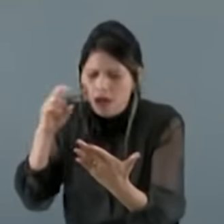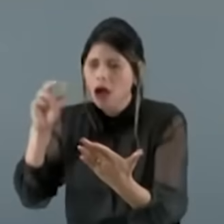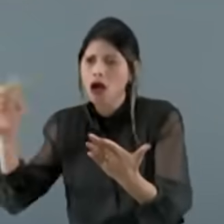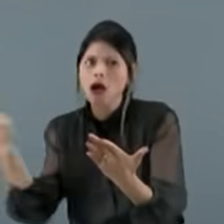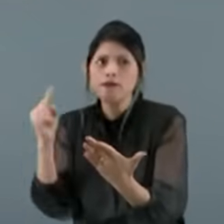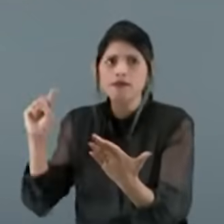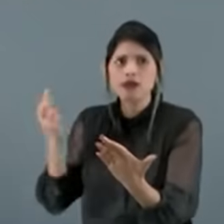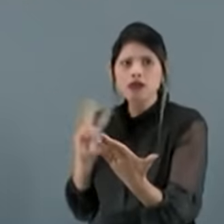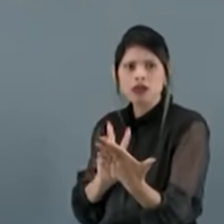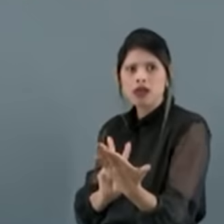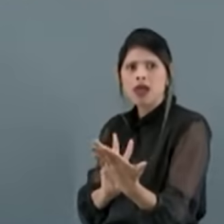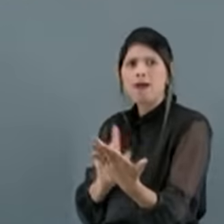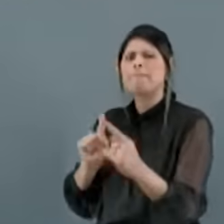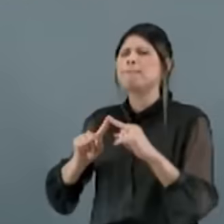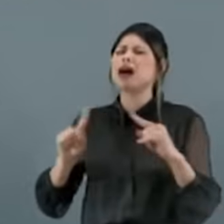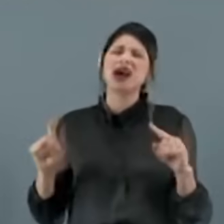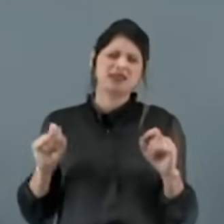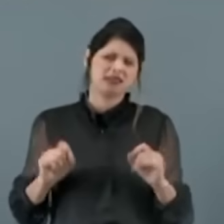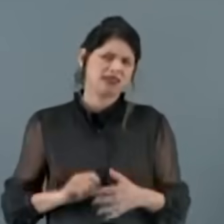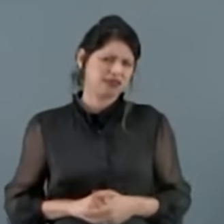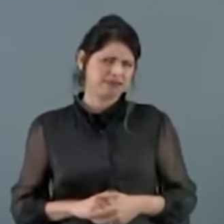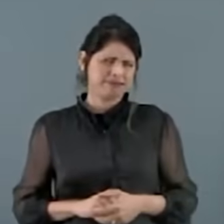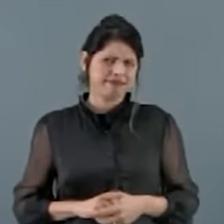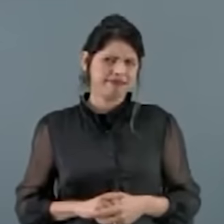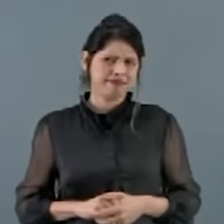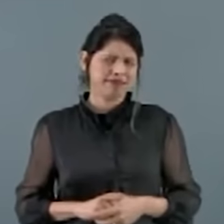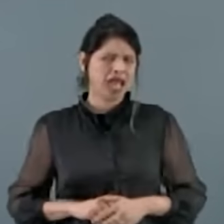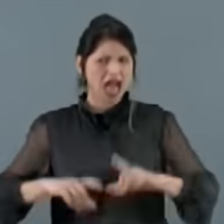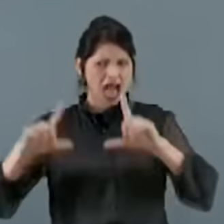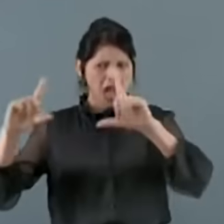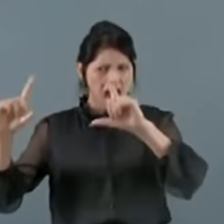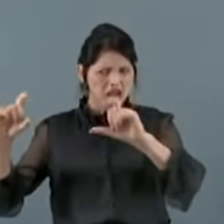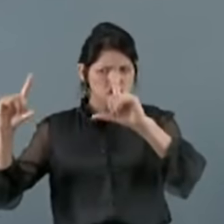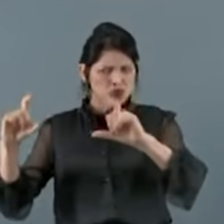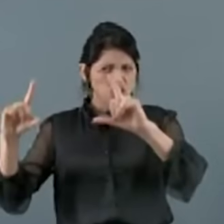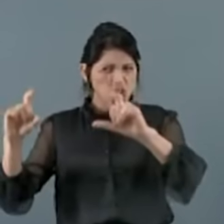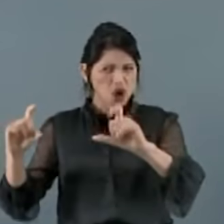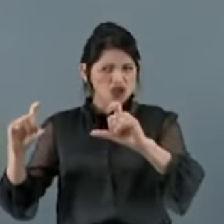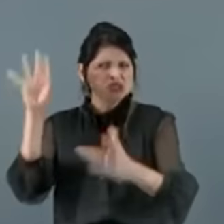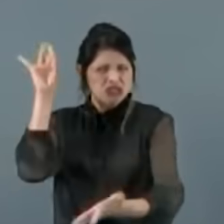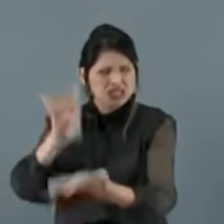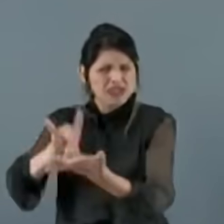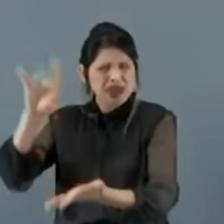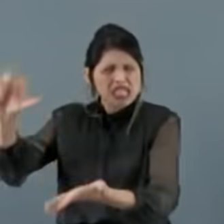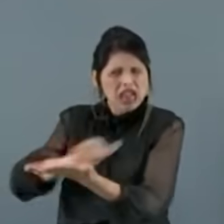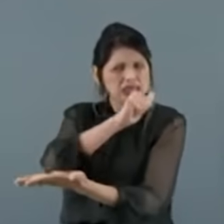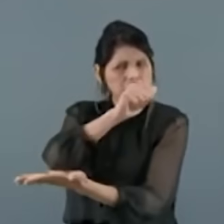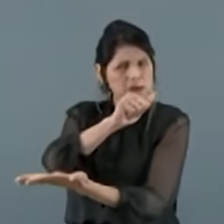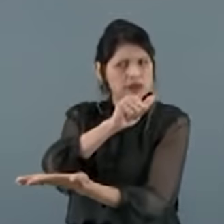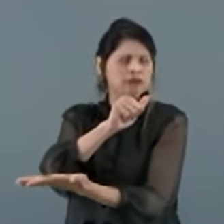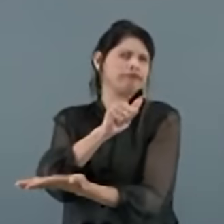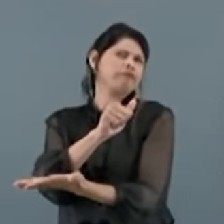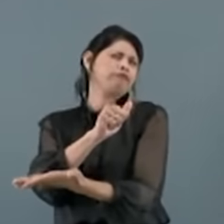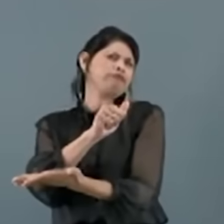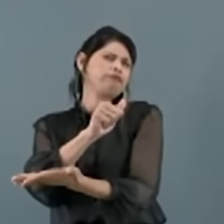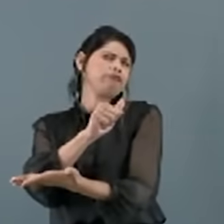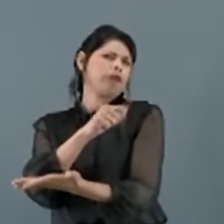As imagens de fato elas foram deletadas, porque ao que parece tem pouco tempo para que aquela pessoa olhasse a sua